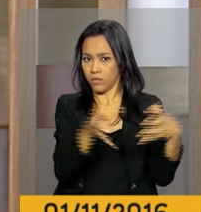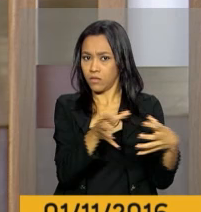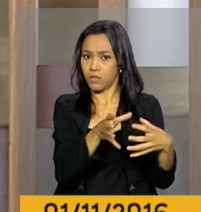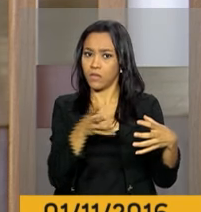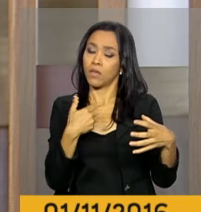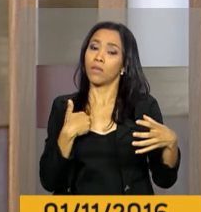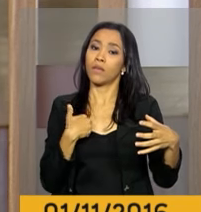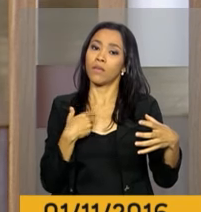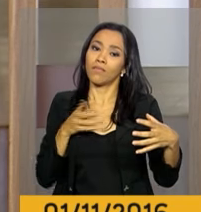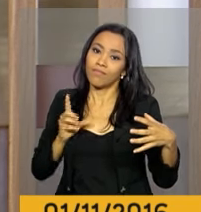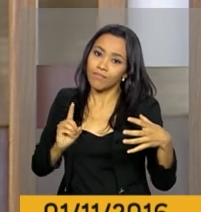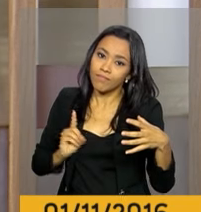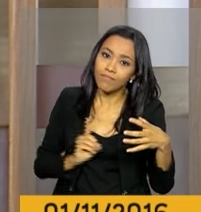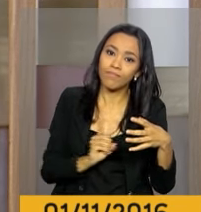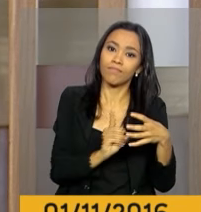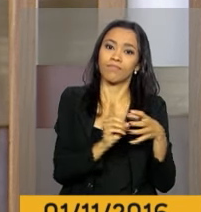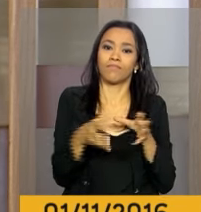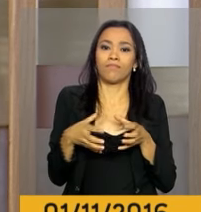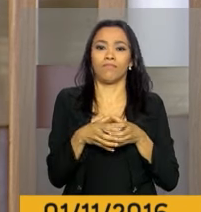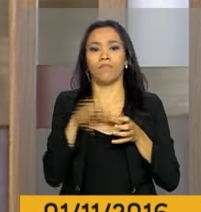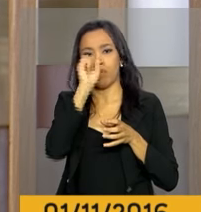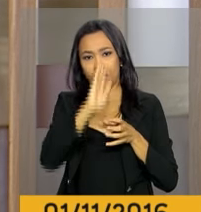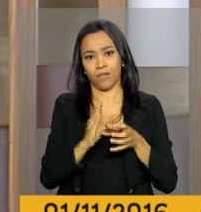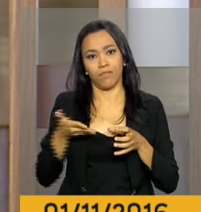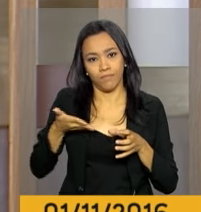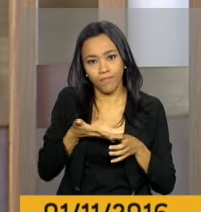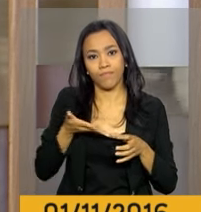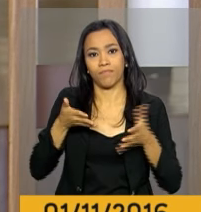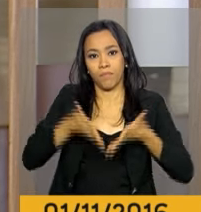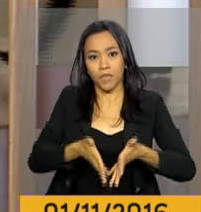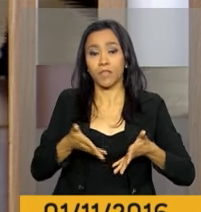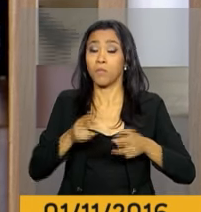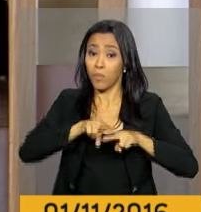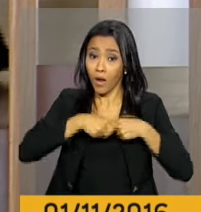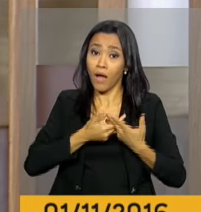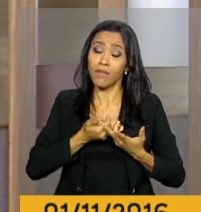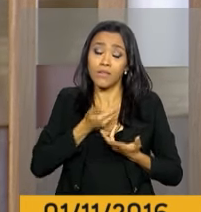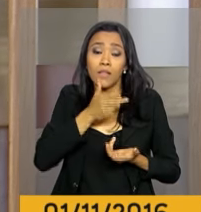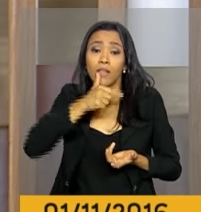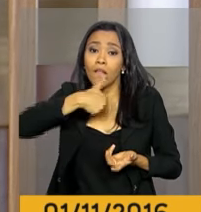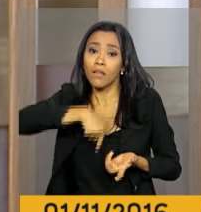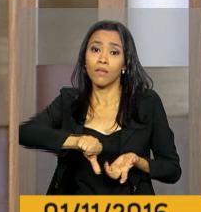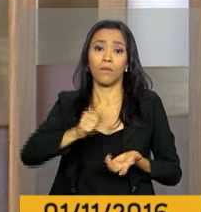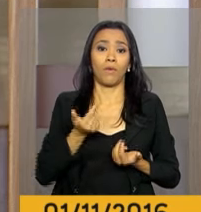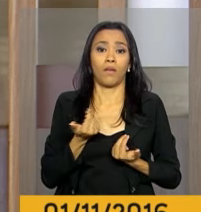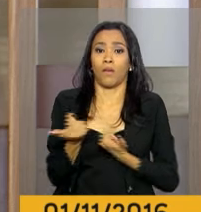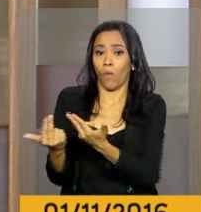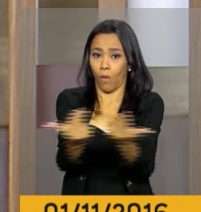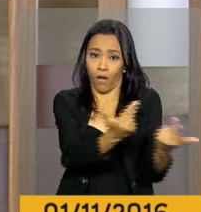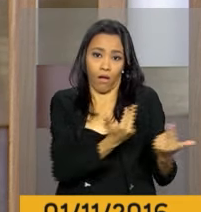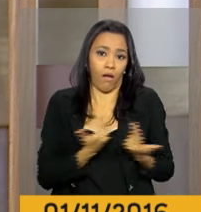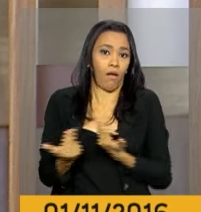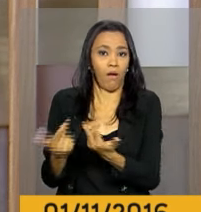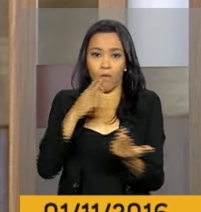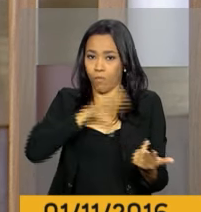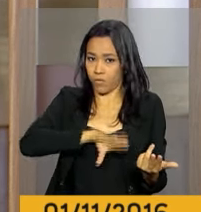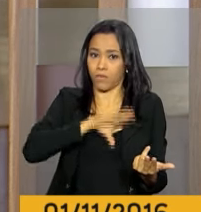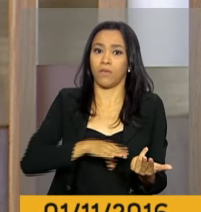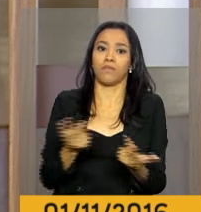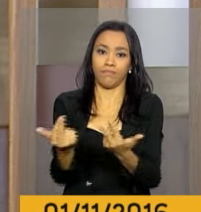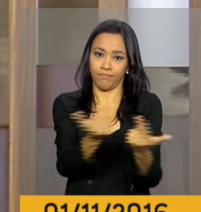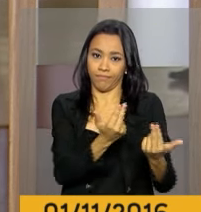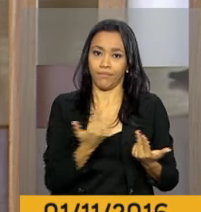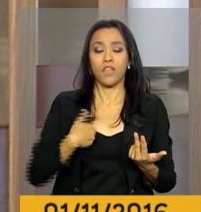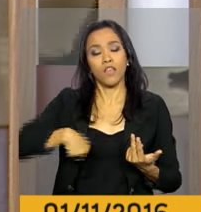de aproximação, em primeiro lugar, em função do idioma, em função da língua, não é? E nós reunimos,